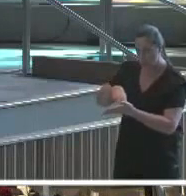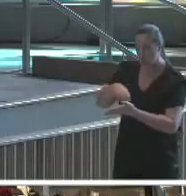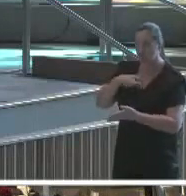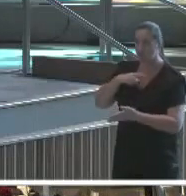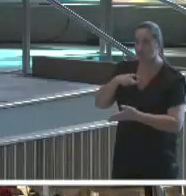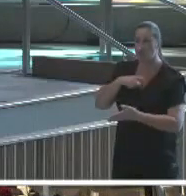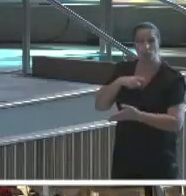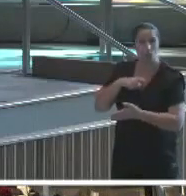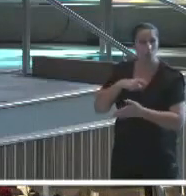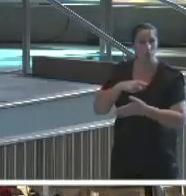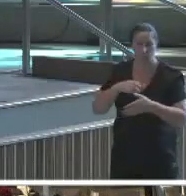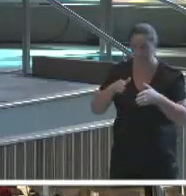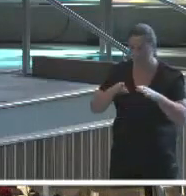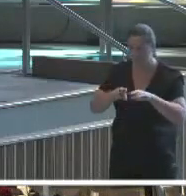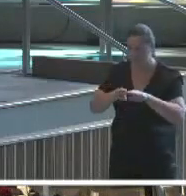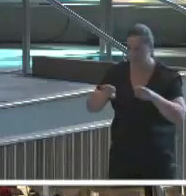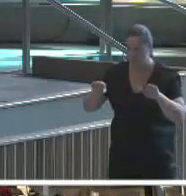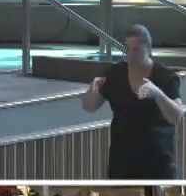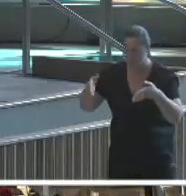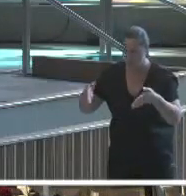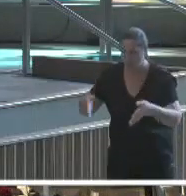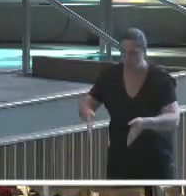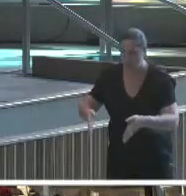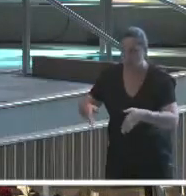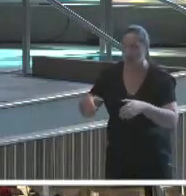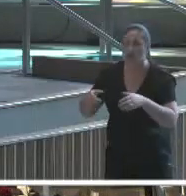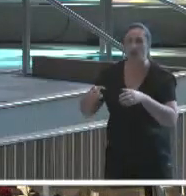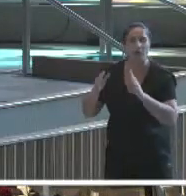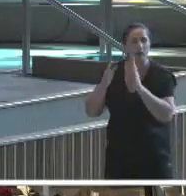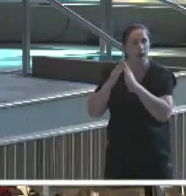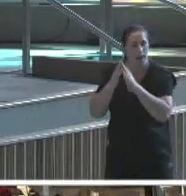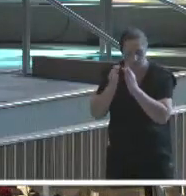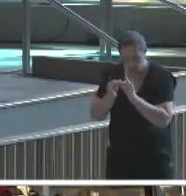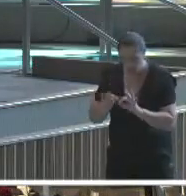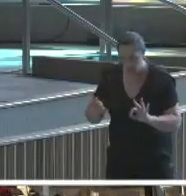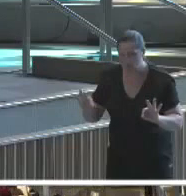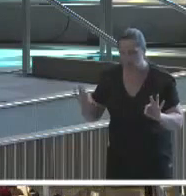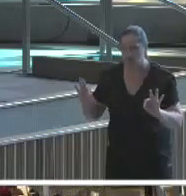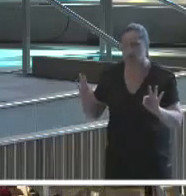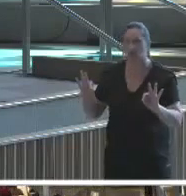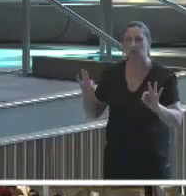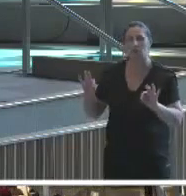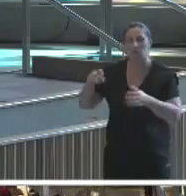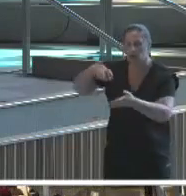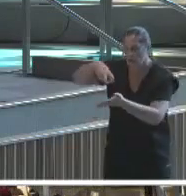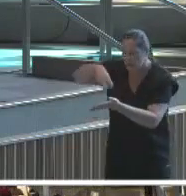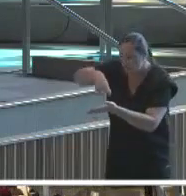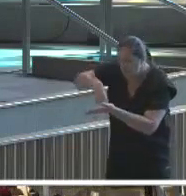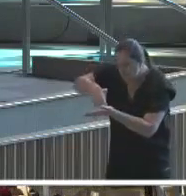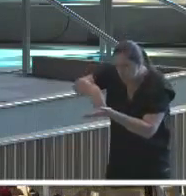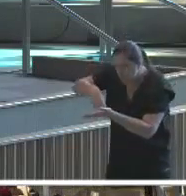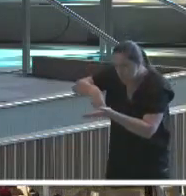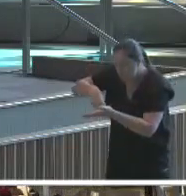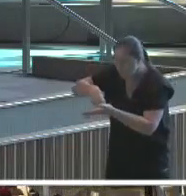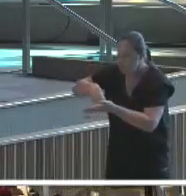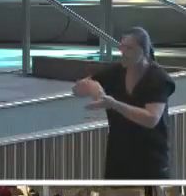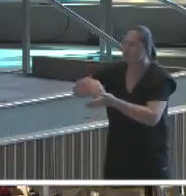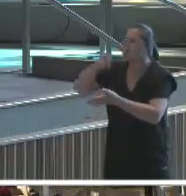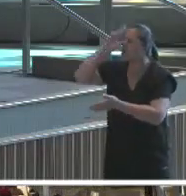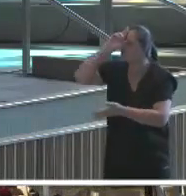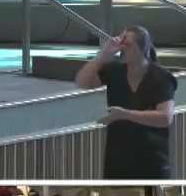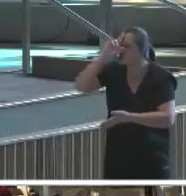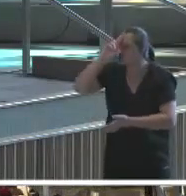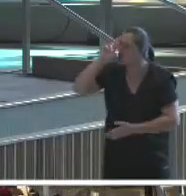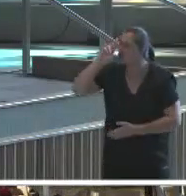centro, me lembro até hoje, uma casa pequenininha, humilde. Ela se ajoelhou na mesa de centro e falou assim: o senhor é